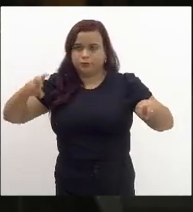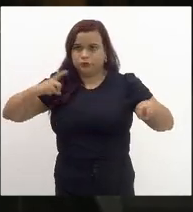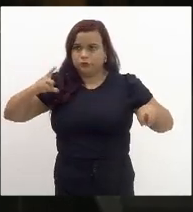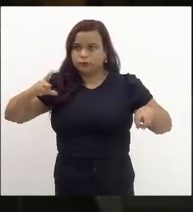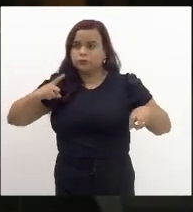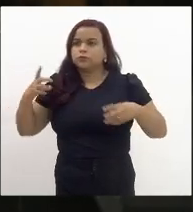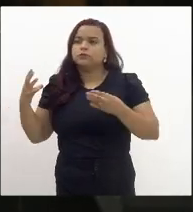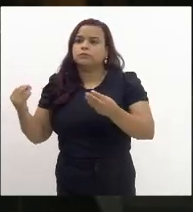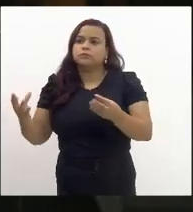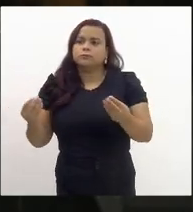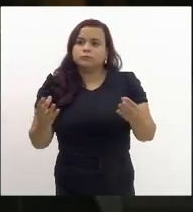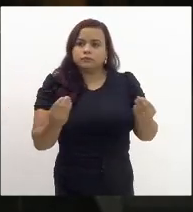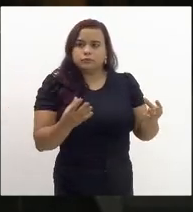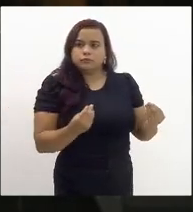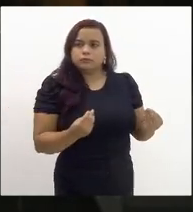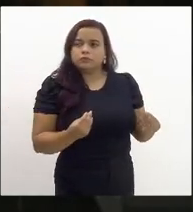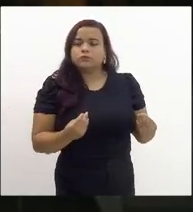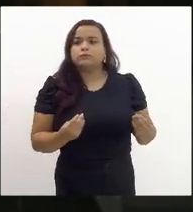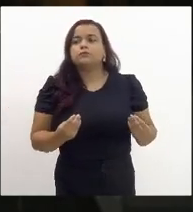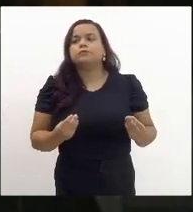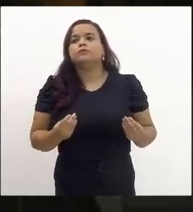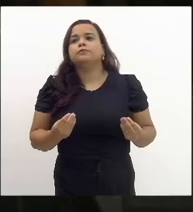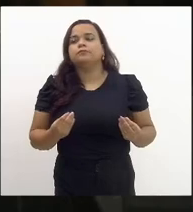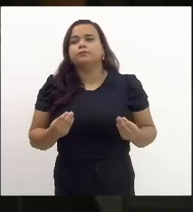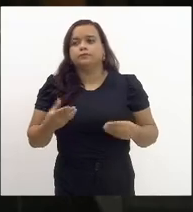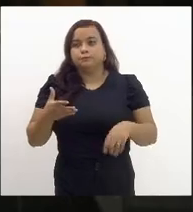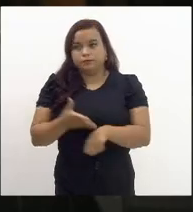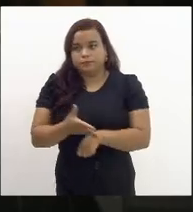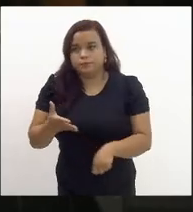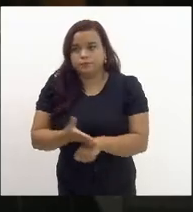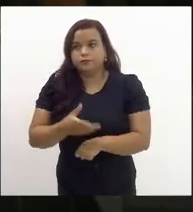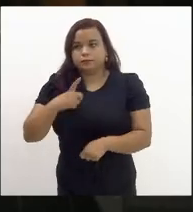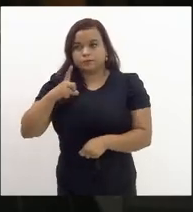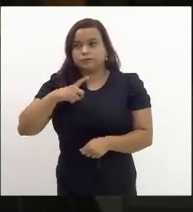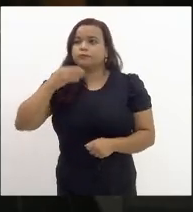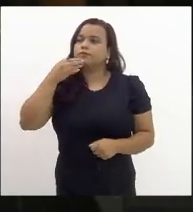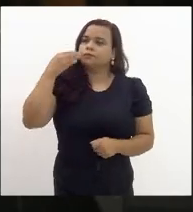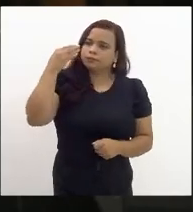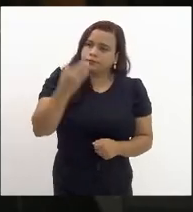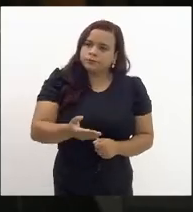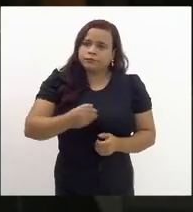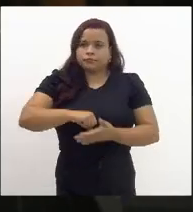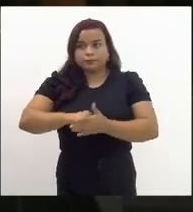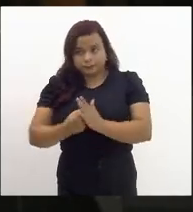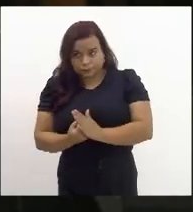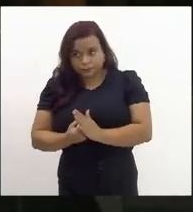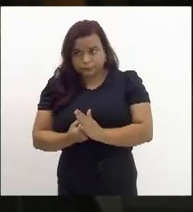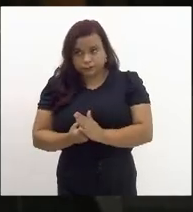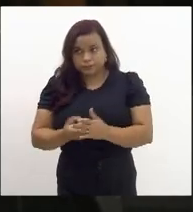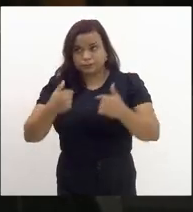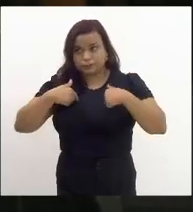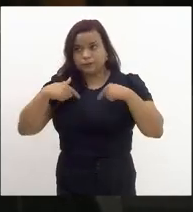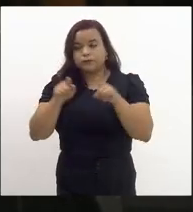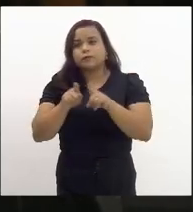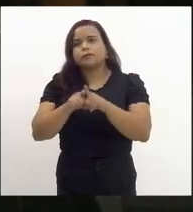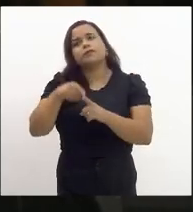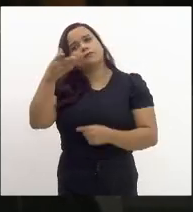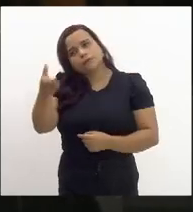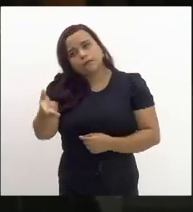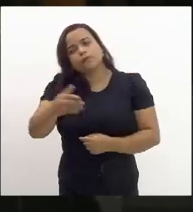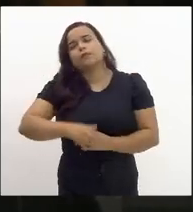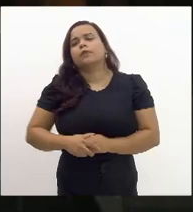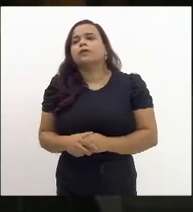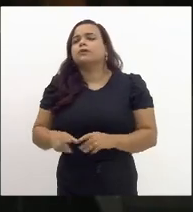aqueles que fizeram parte do pedido do impeachment, eu e Vossa Excelência,